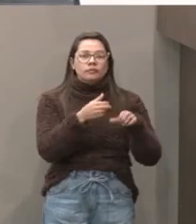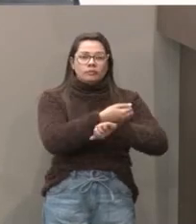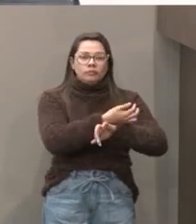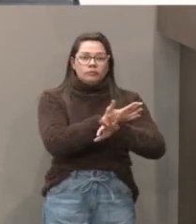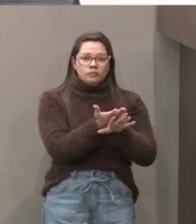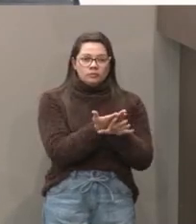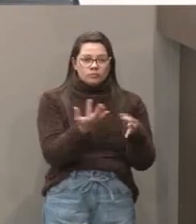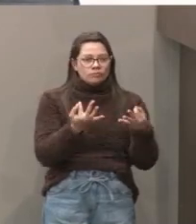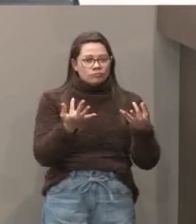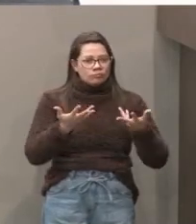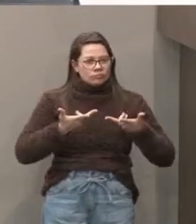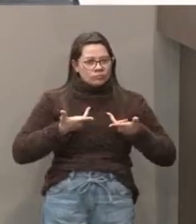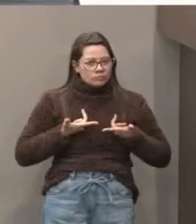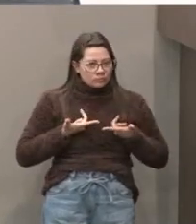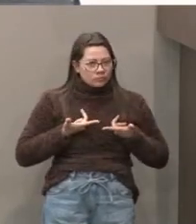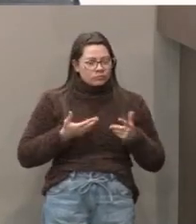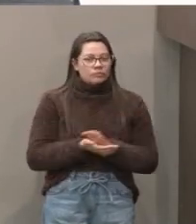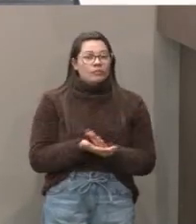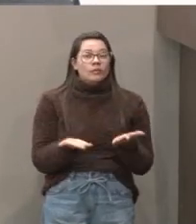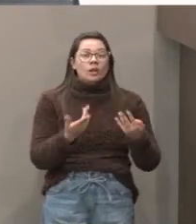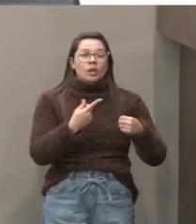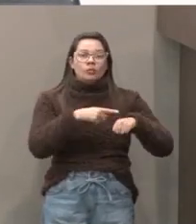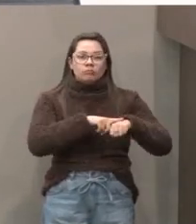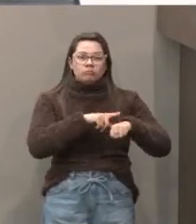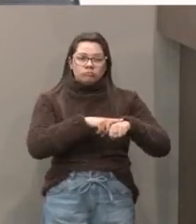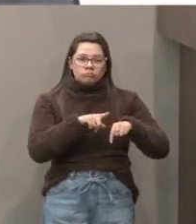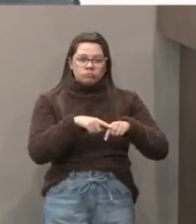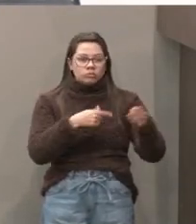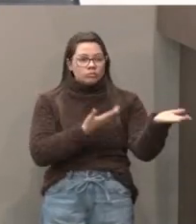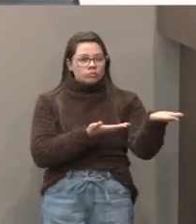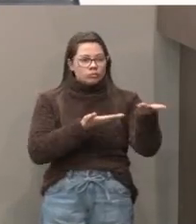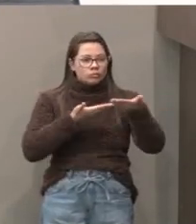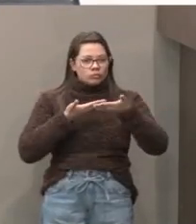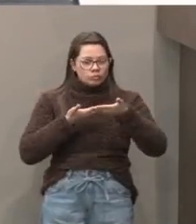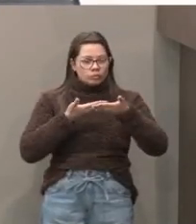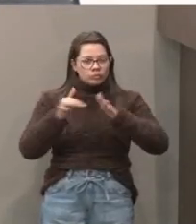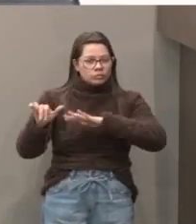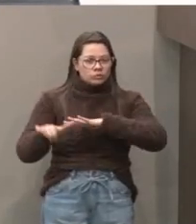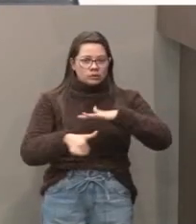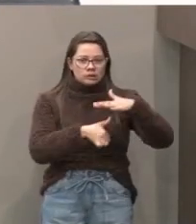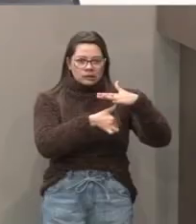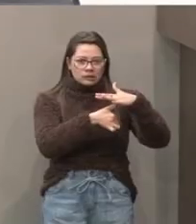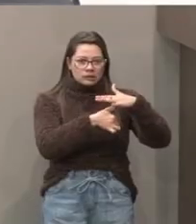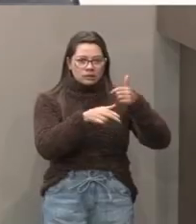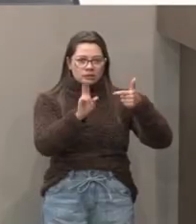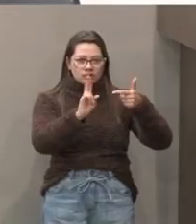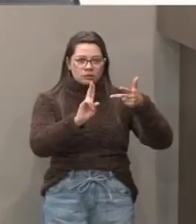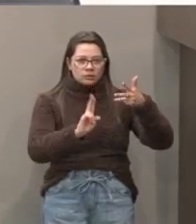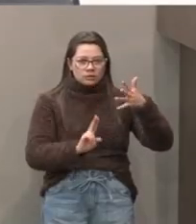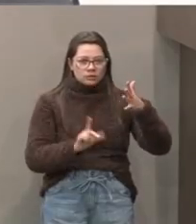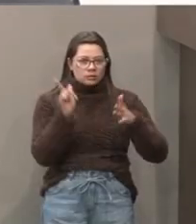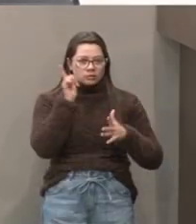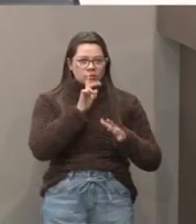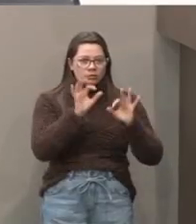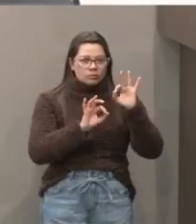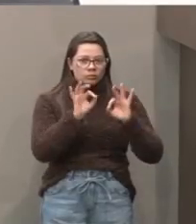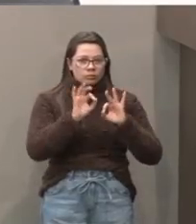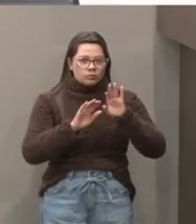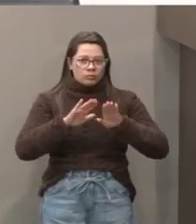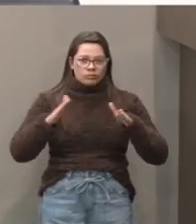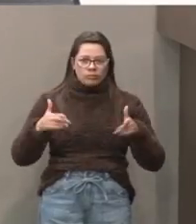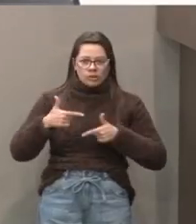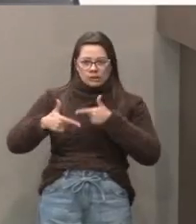de excelência. Neste momento, convidamos as autoridades a seguir para compor a mesa